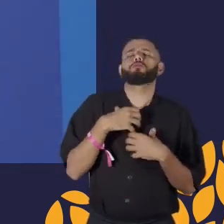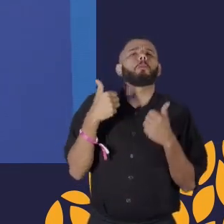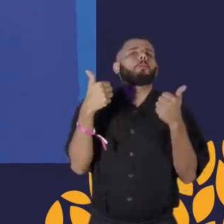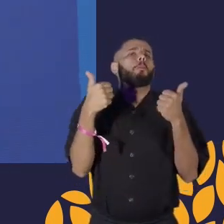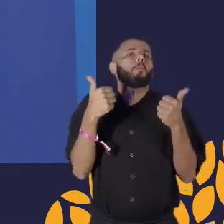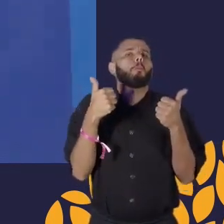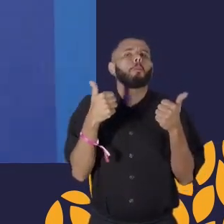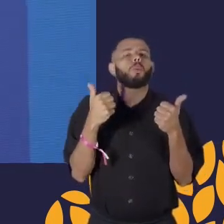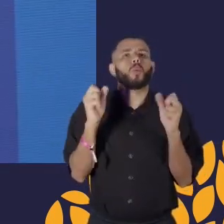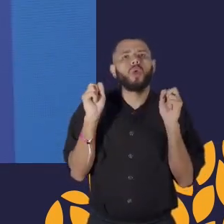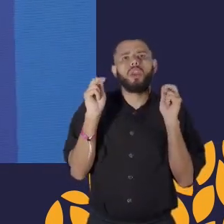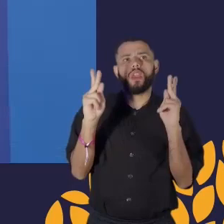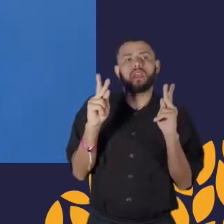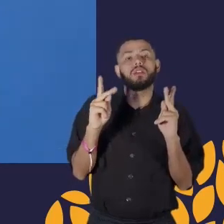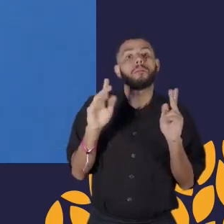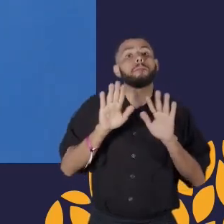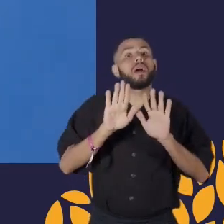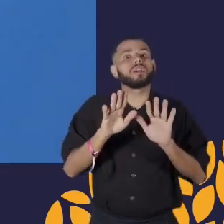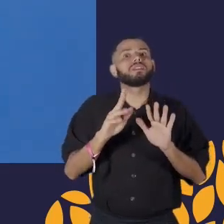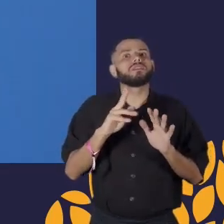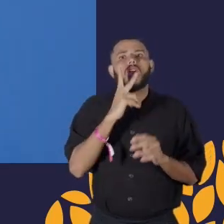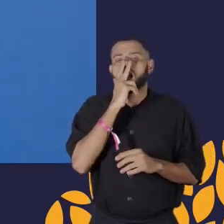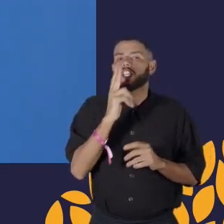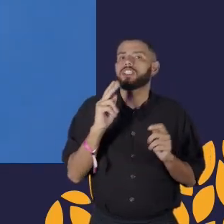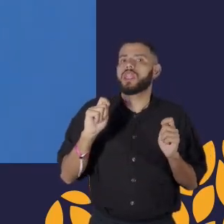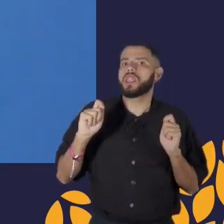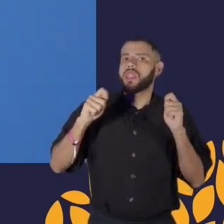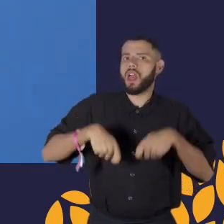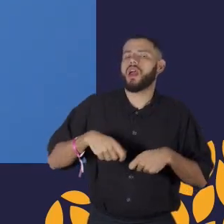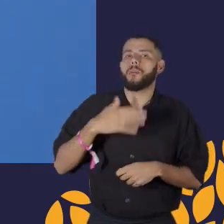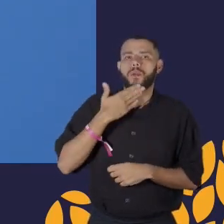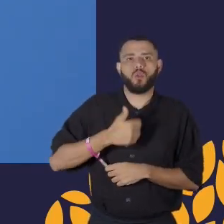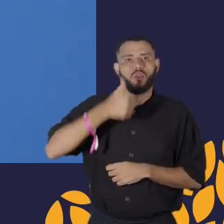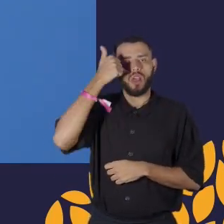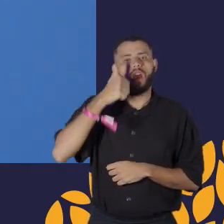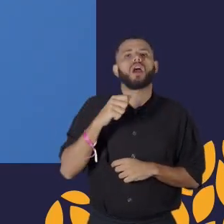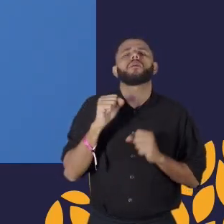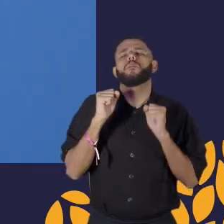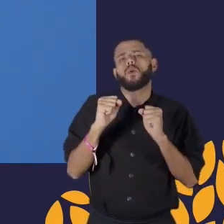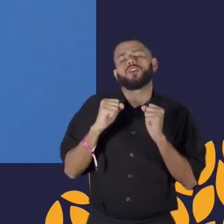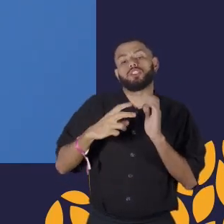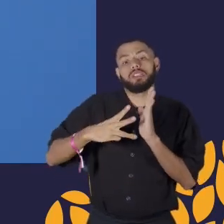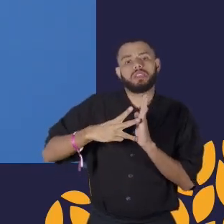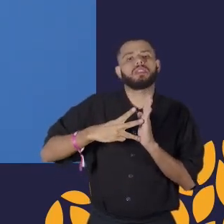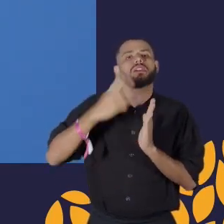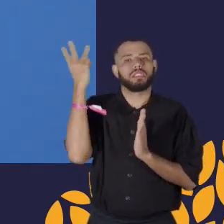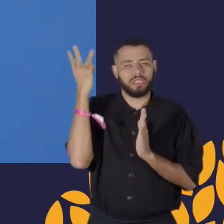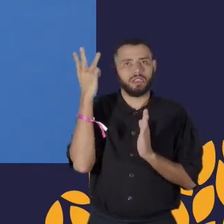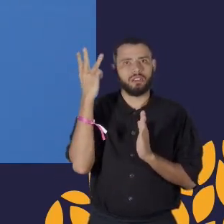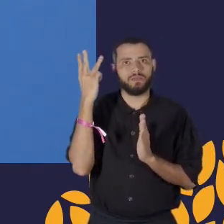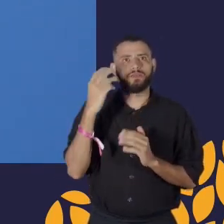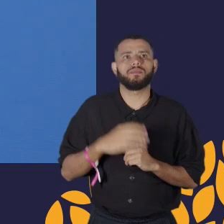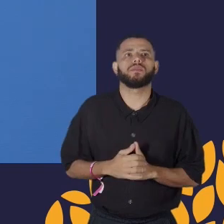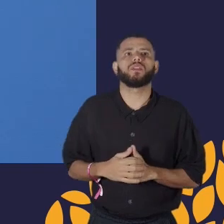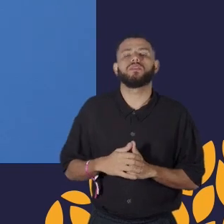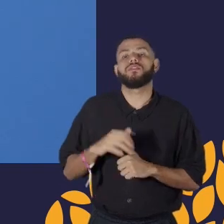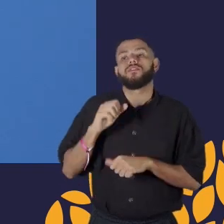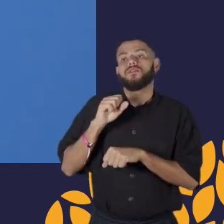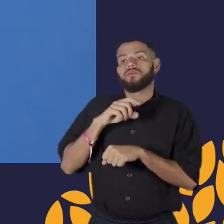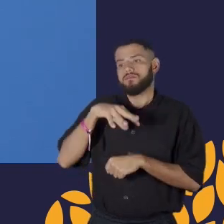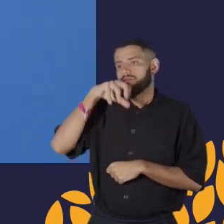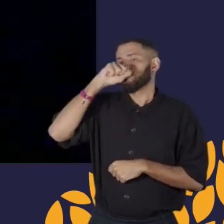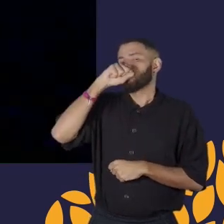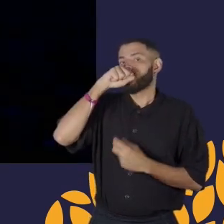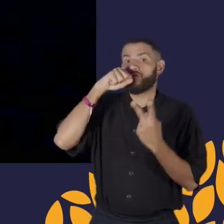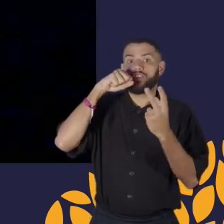e ainda acha que pode melhorar, você pode fazer a terceira vez. Então você fez 20 minutos, fez uma, esperou 20, fez outra,